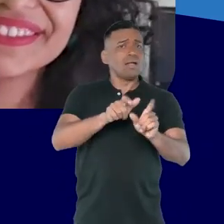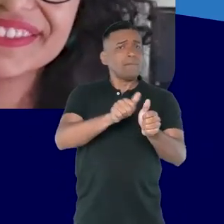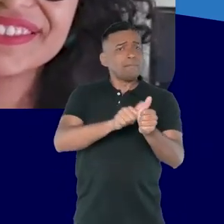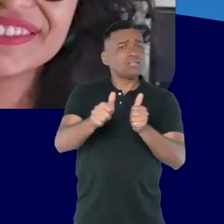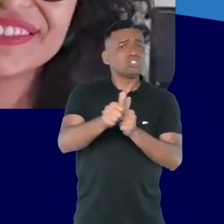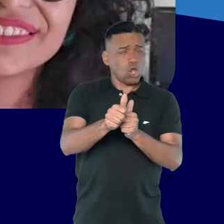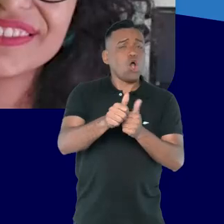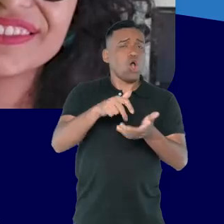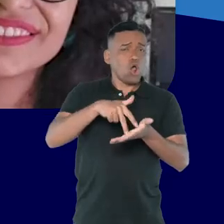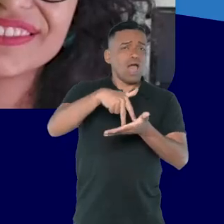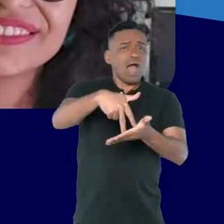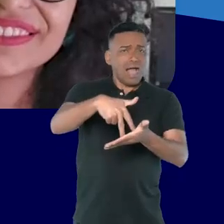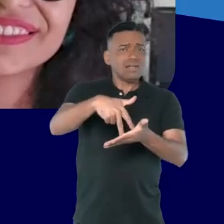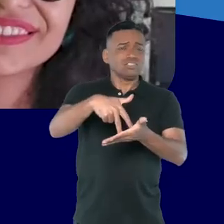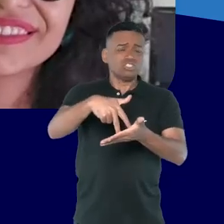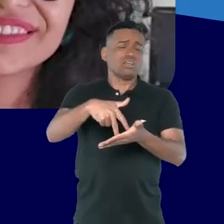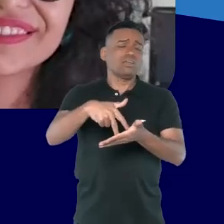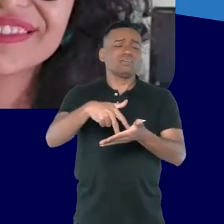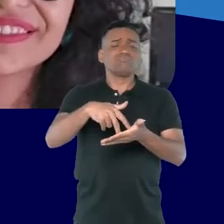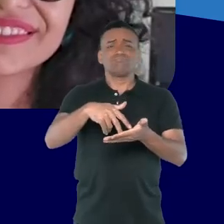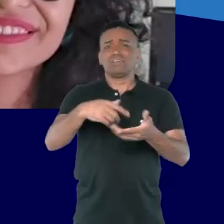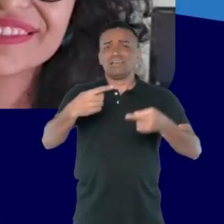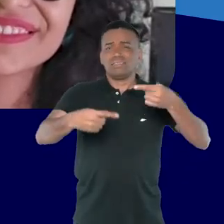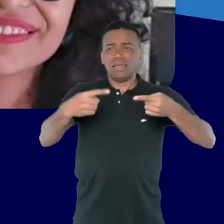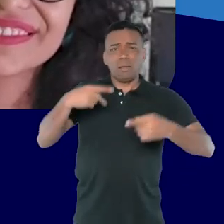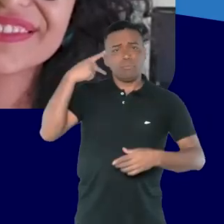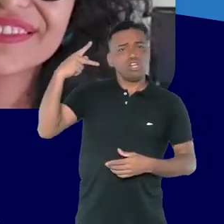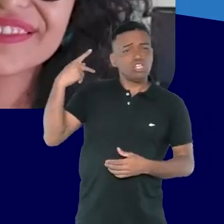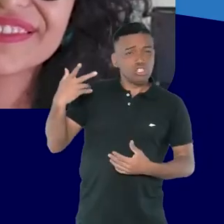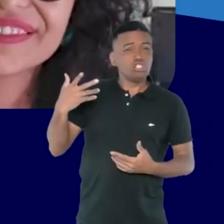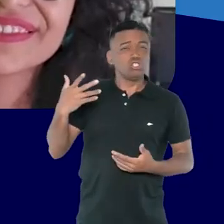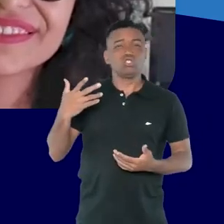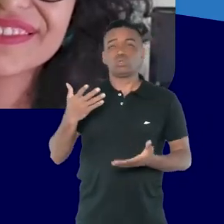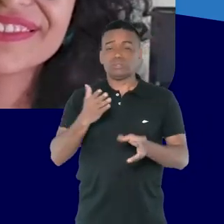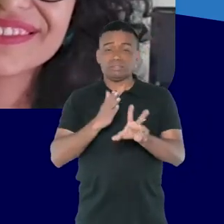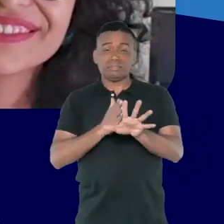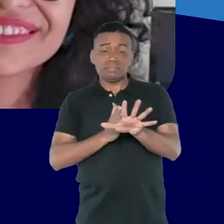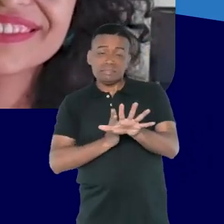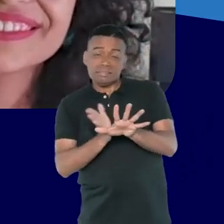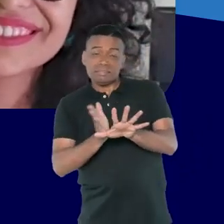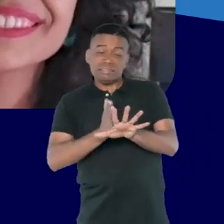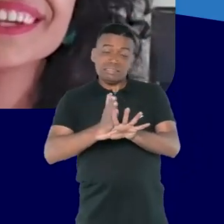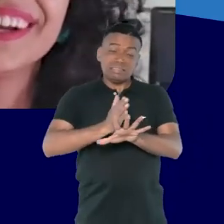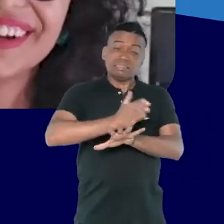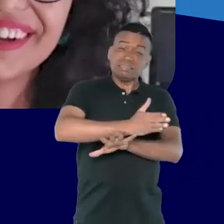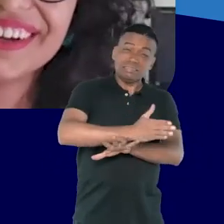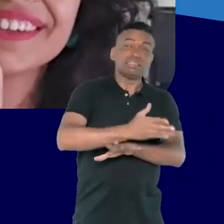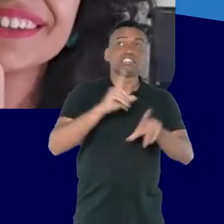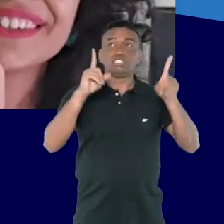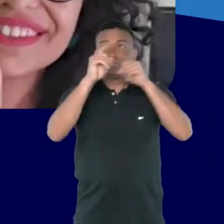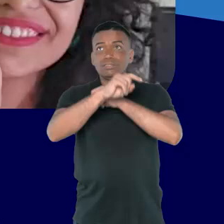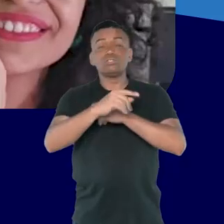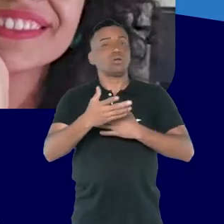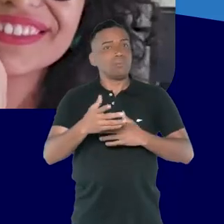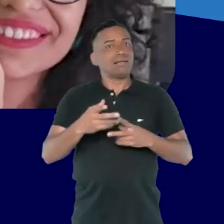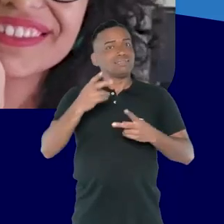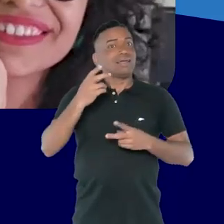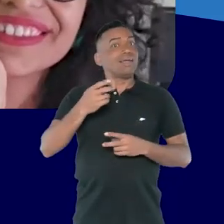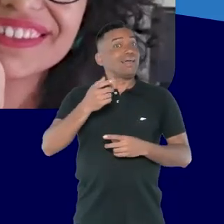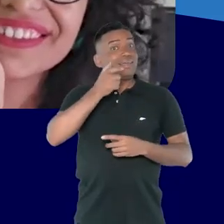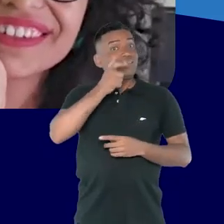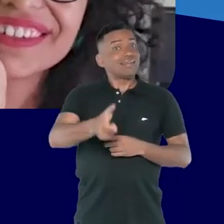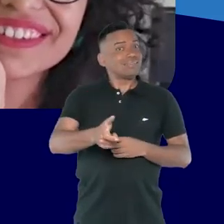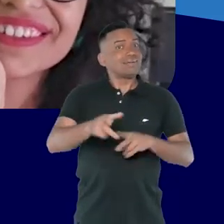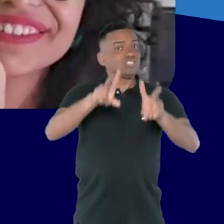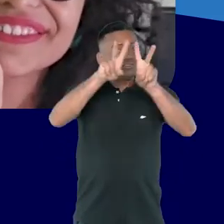coloca os personagens super políticos vivendo num mundo dividido, né? Naquela polarização. E que